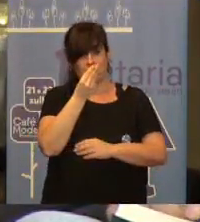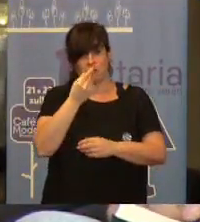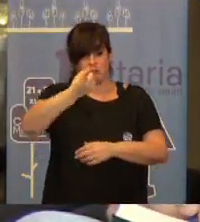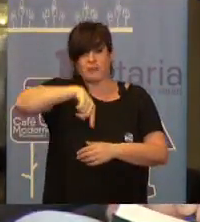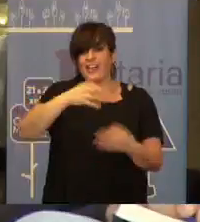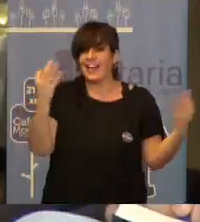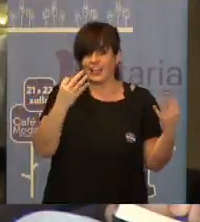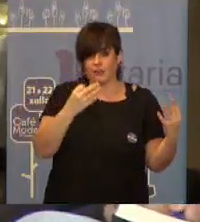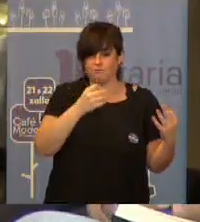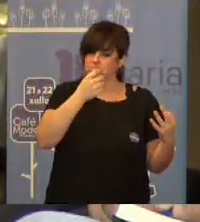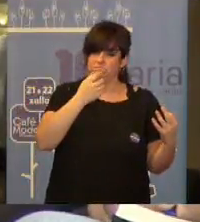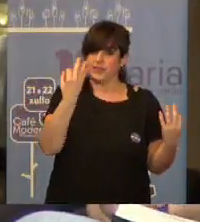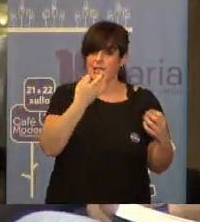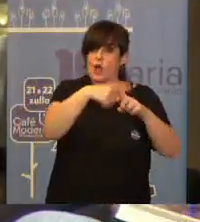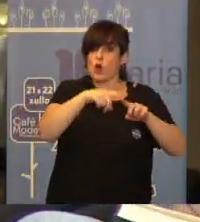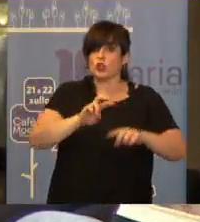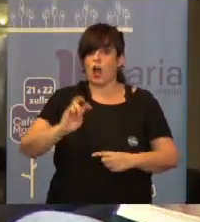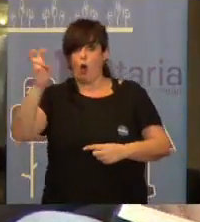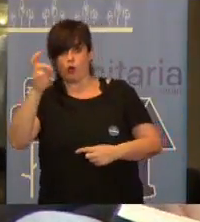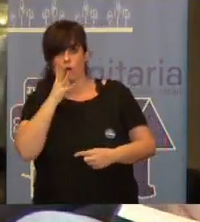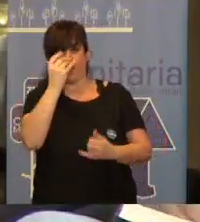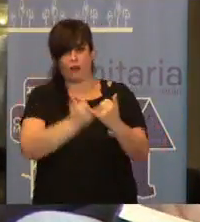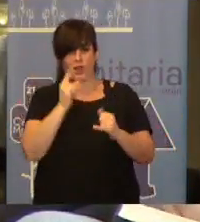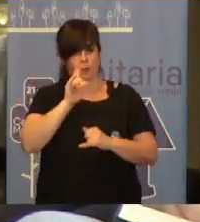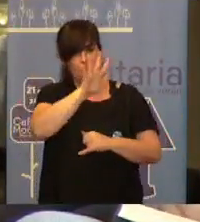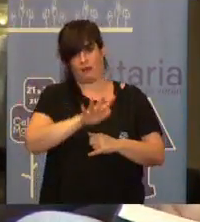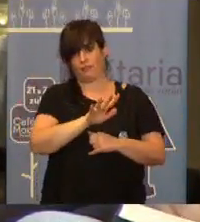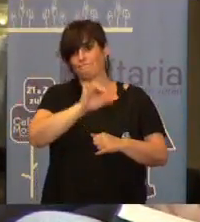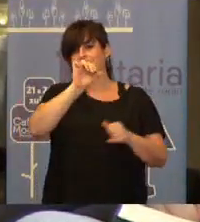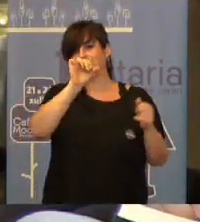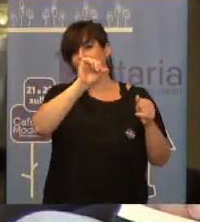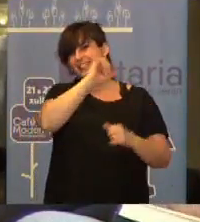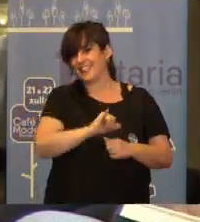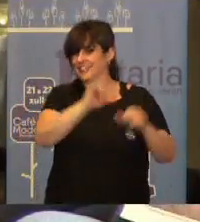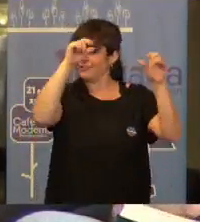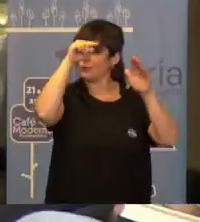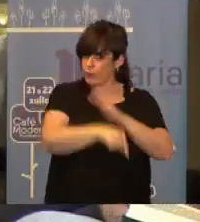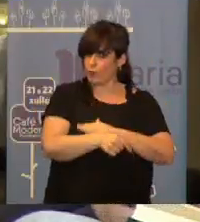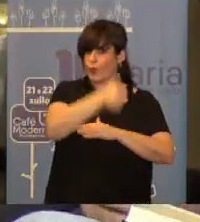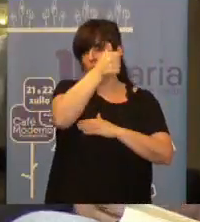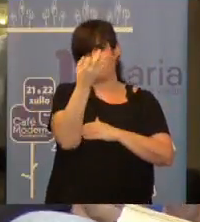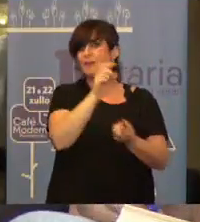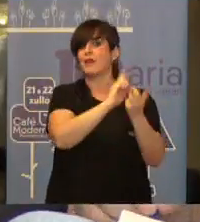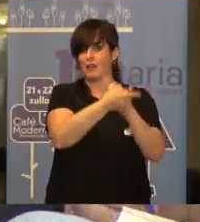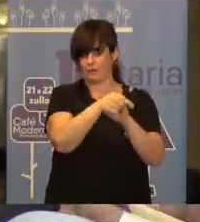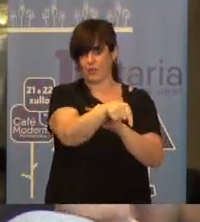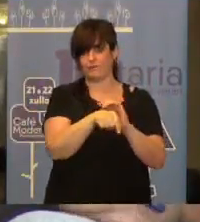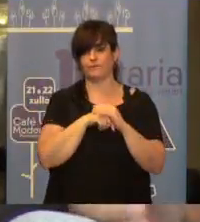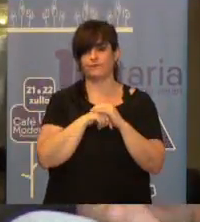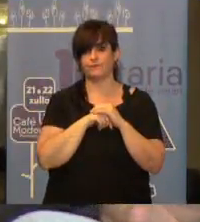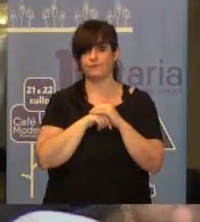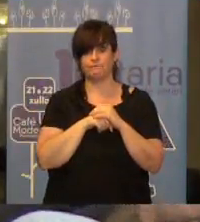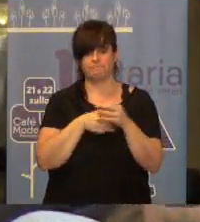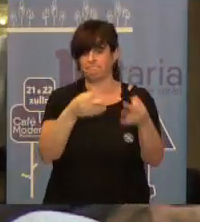crisis de representatividade, no fondo hai unha crisis de paradigma e, polo tanto, convén cambiar o paradigma, non? Sempre ocurre